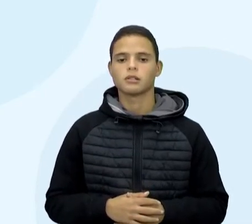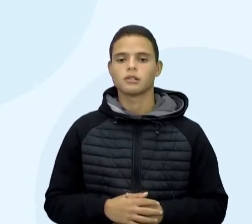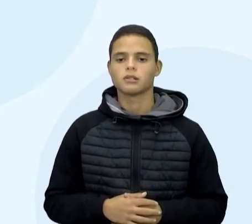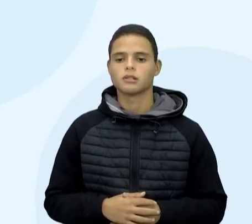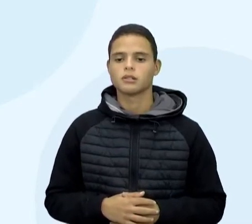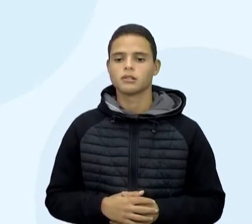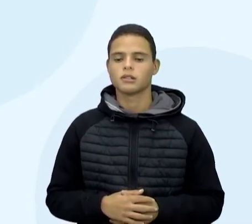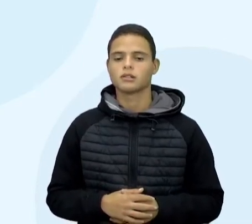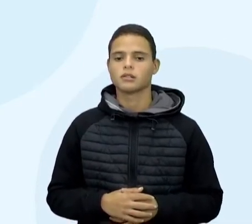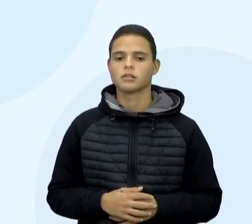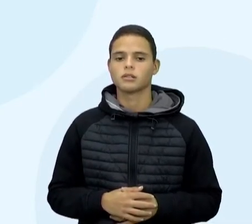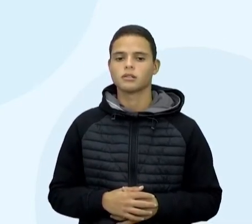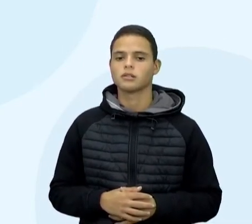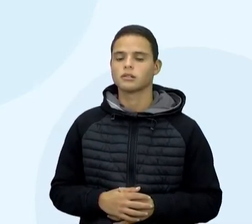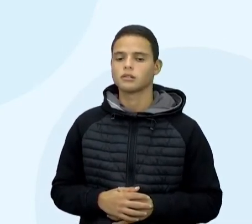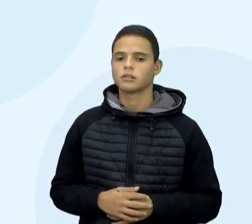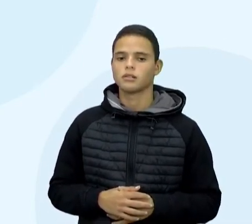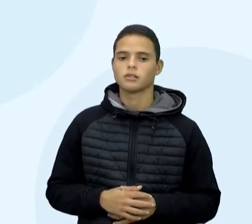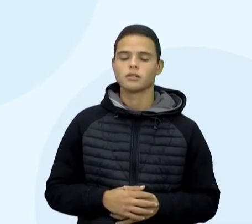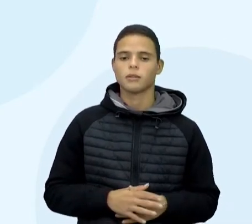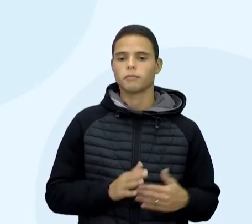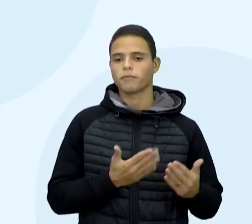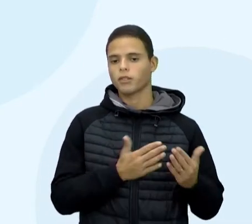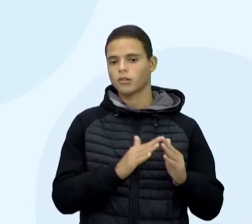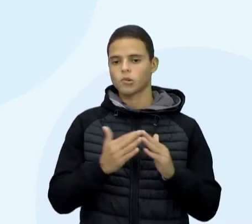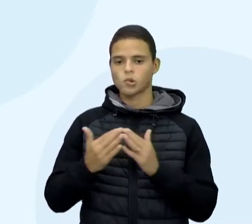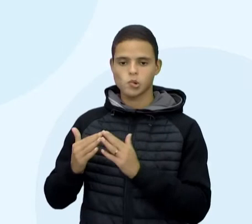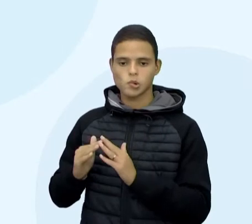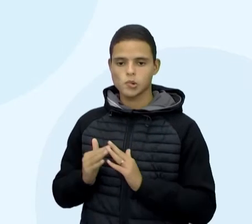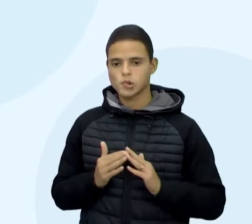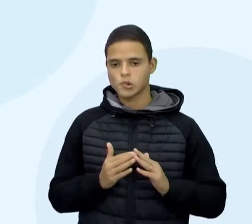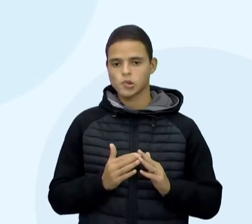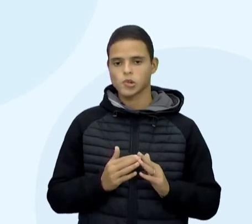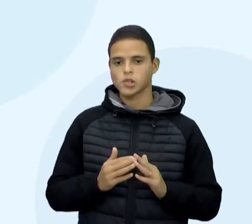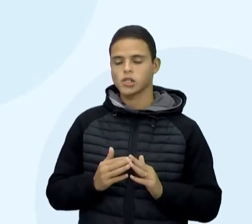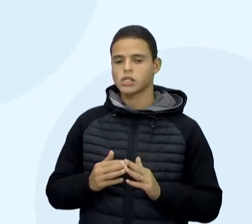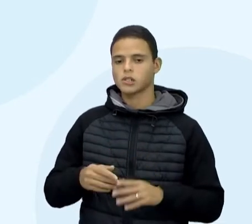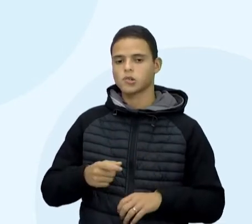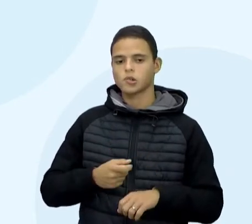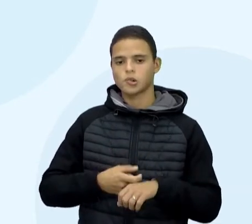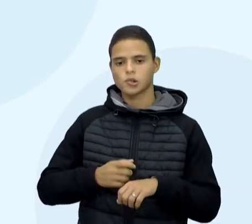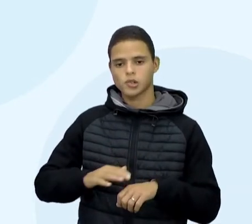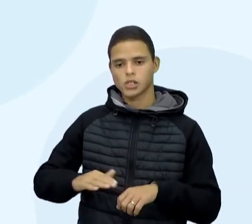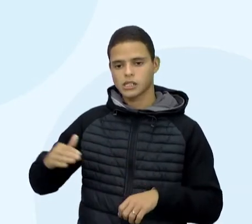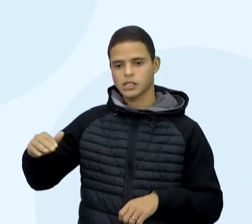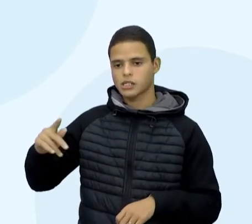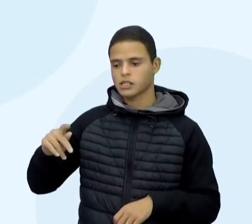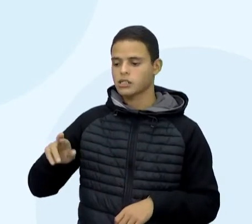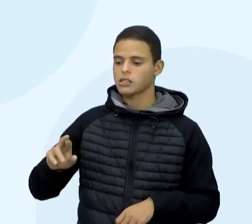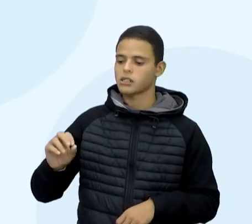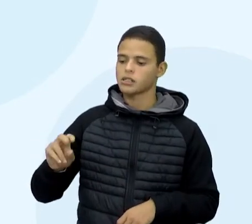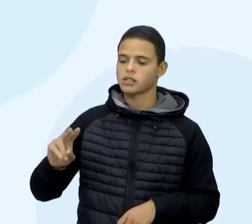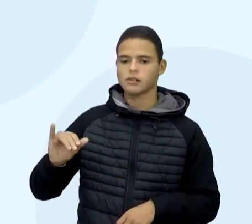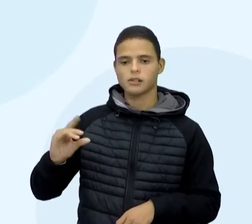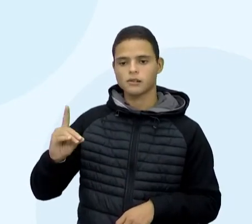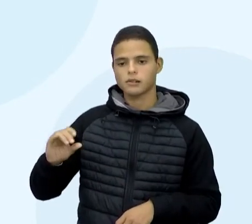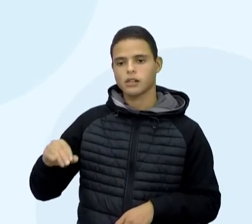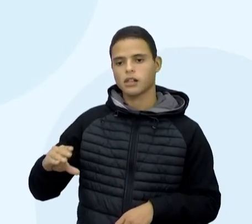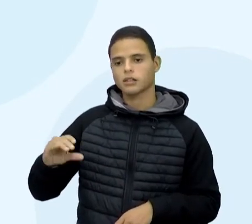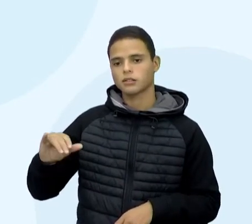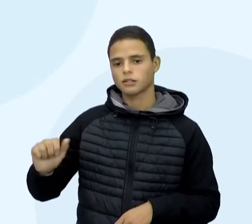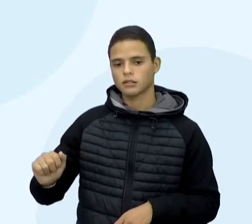dessa favela, tá? Essa favela, né, o Morro da Providência, é um morro situado no bairro